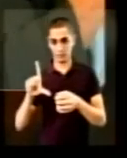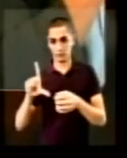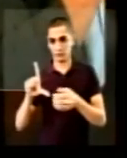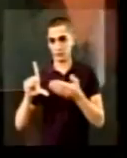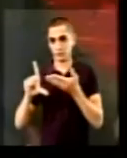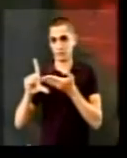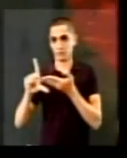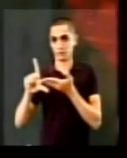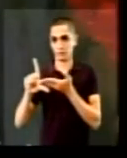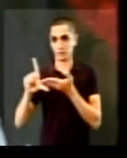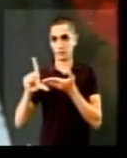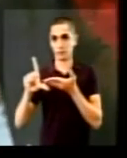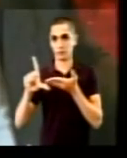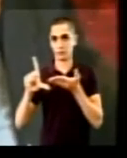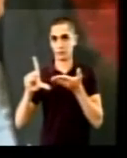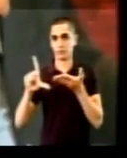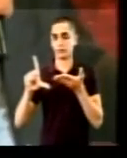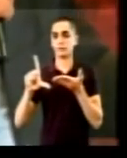você vai ver,